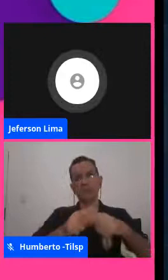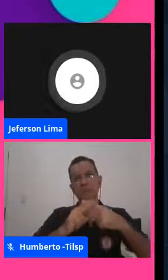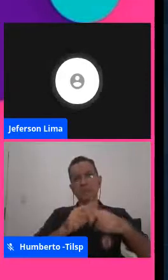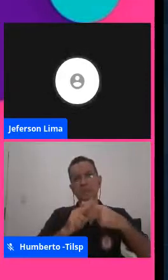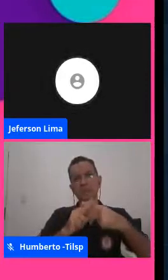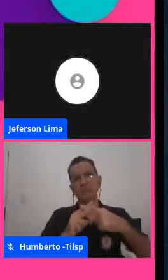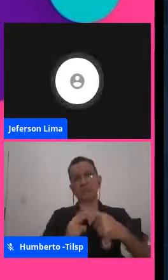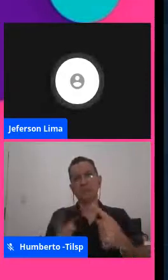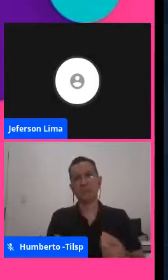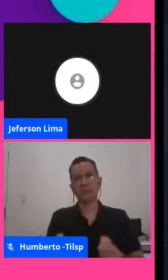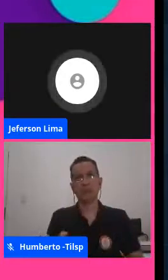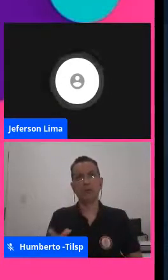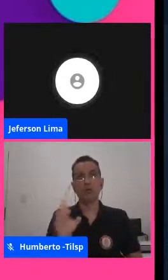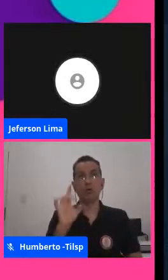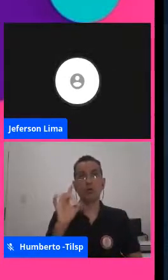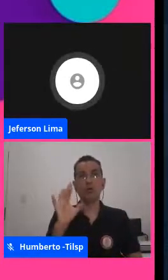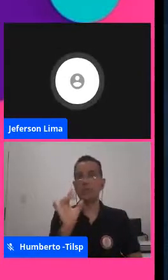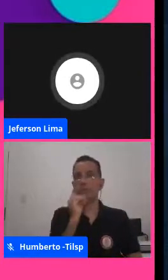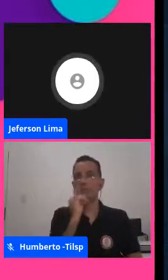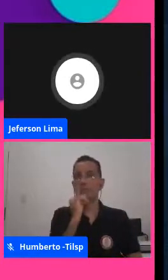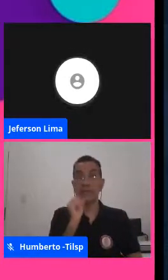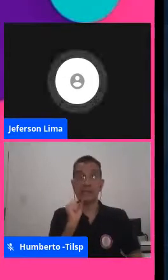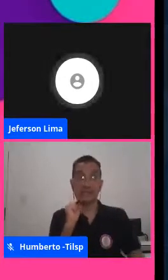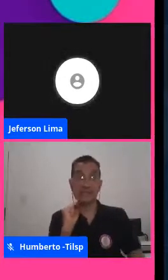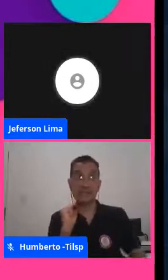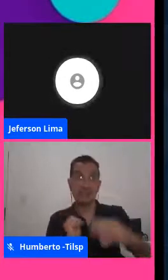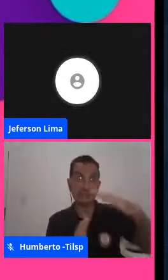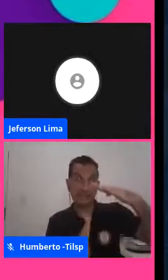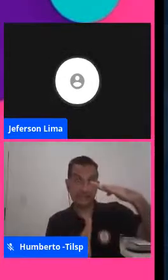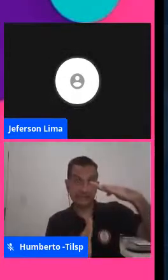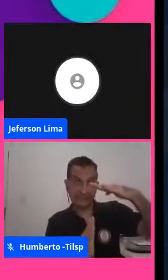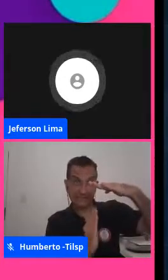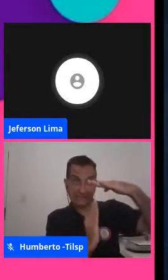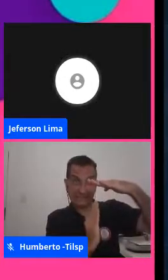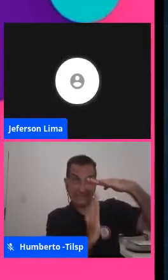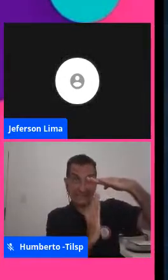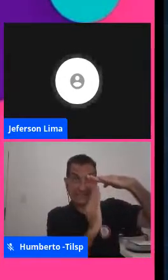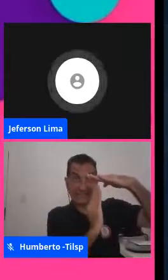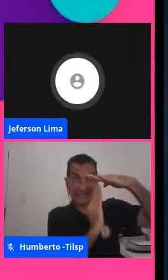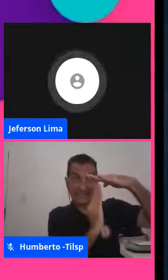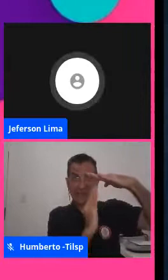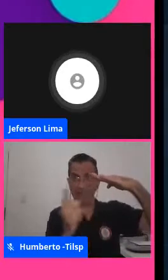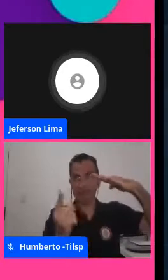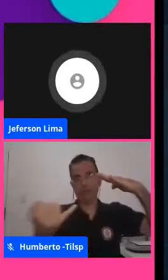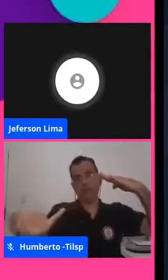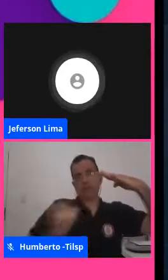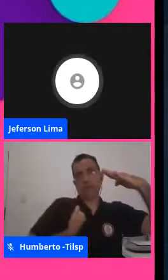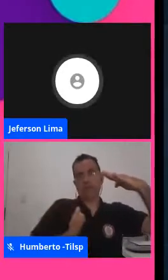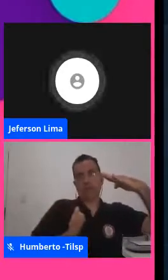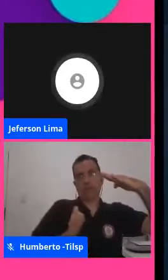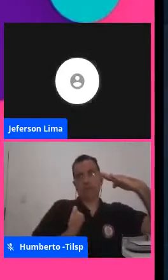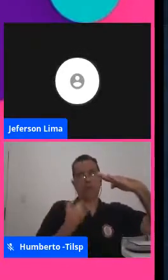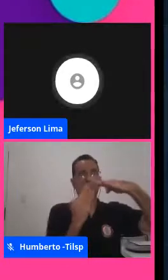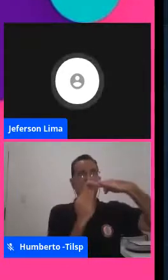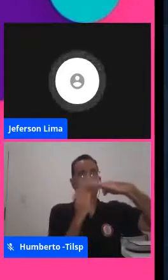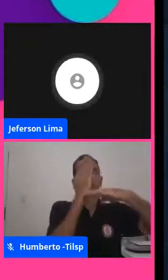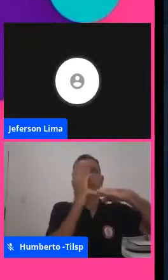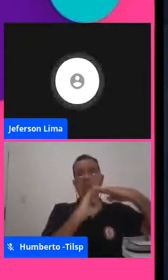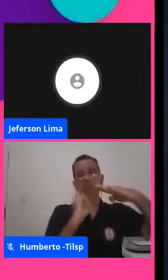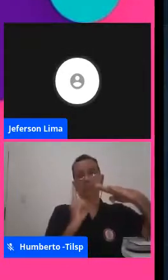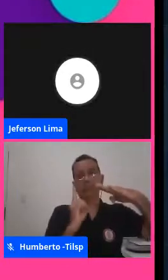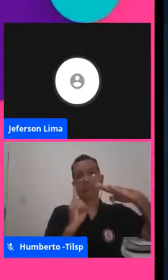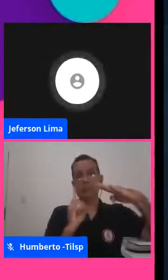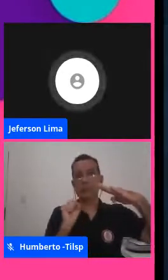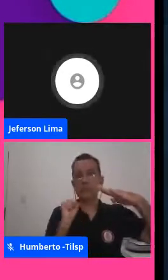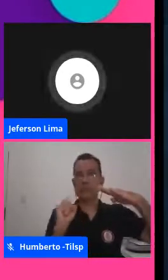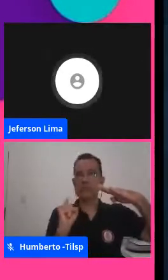um alerta, né? Olha, quando estiver chegando próximo do meu billing aqui máximo, então, eu quero que não gaste mais do que um real. Então, quando chegar